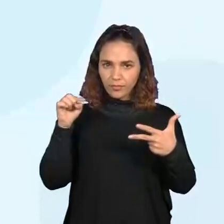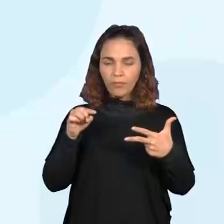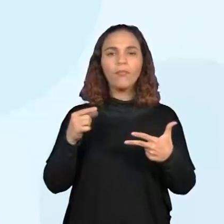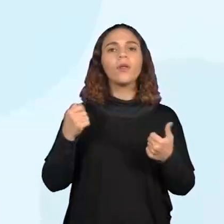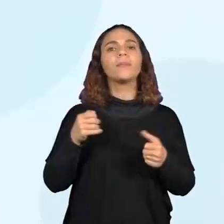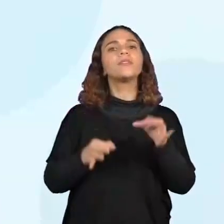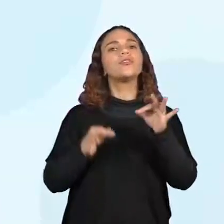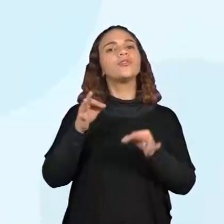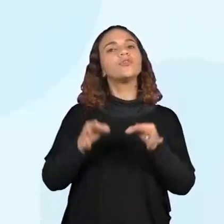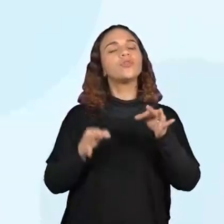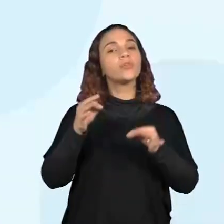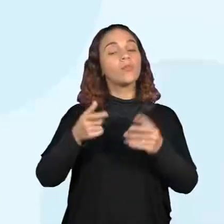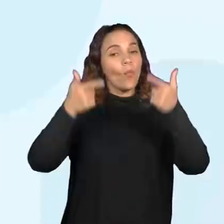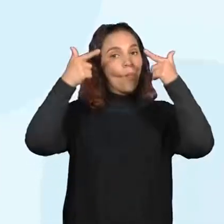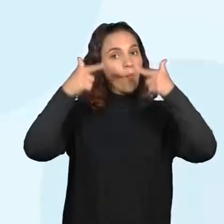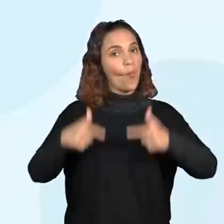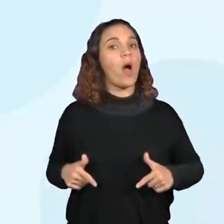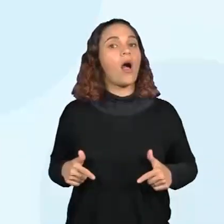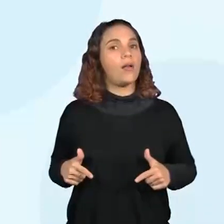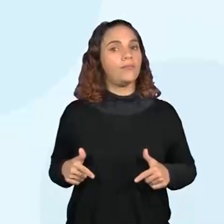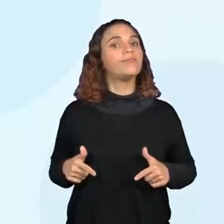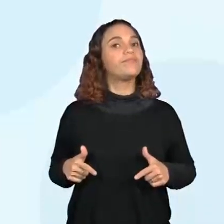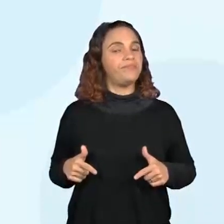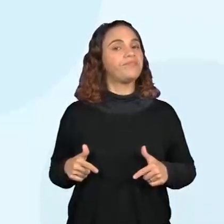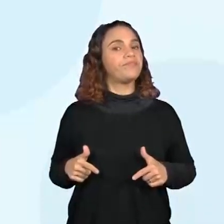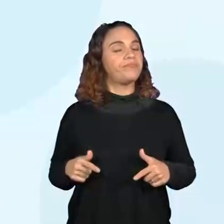maneira imparcial